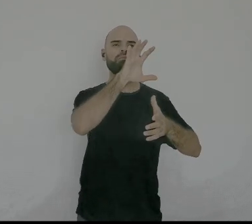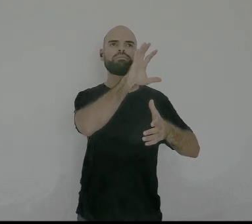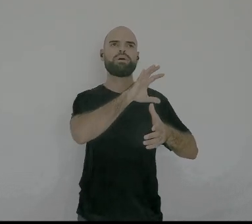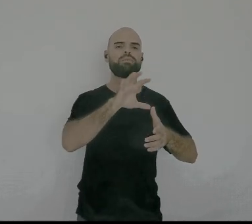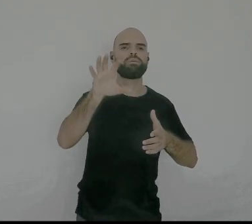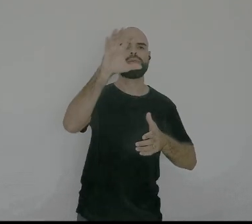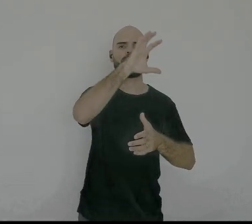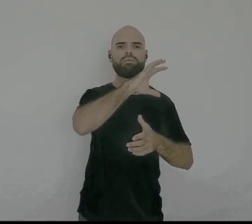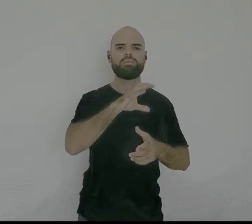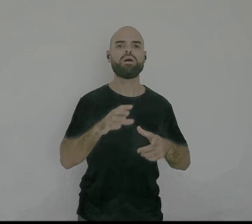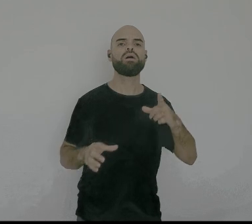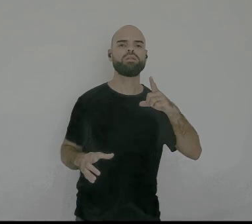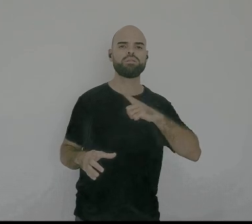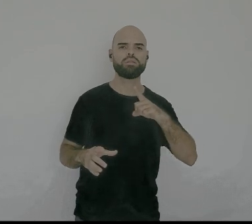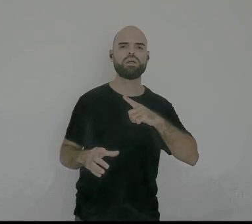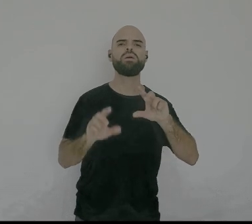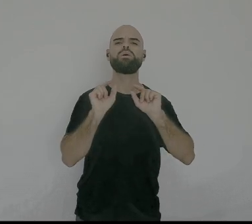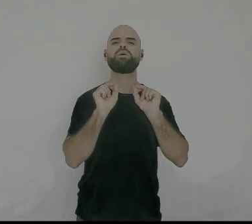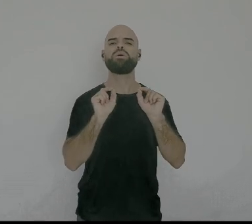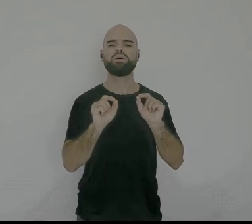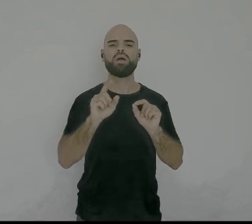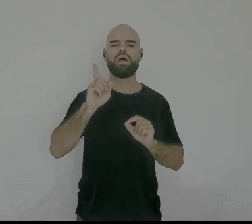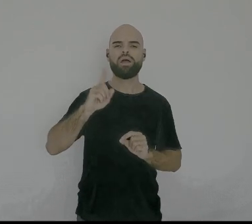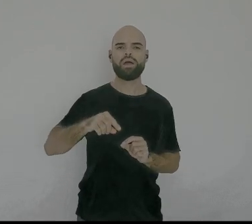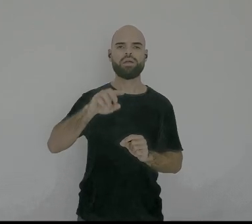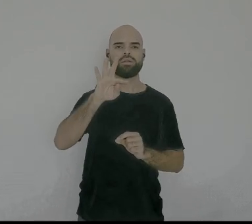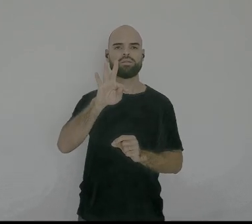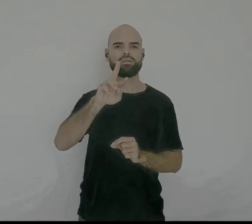que predomina em muitos países do mundo,